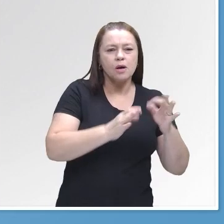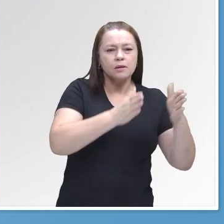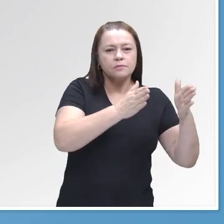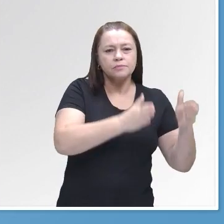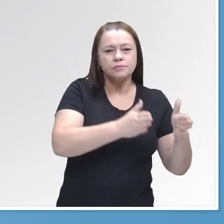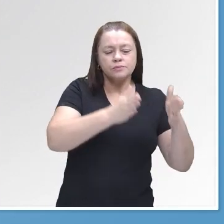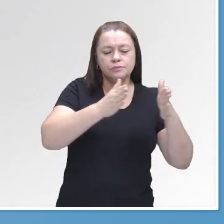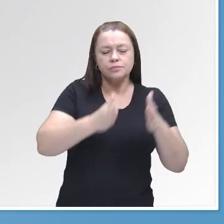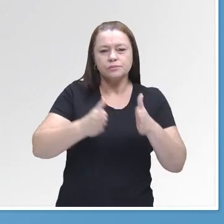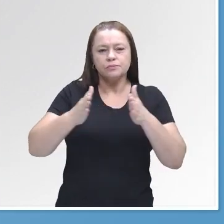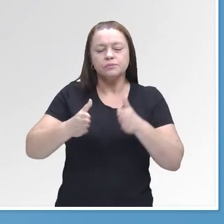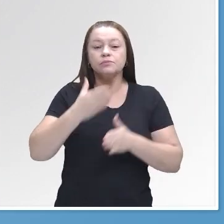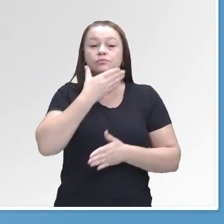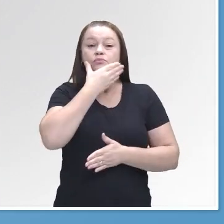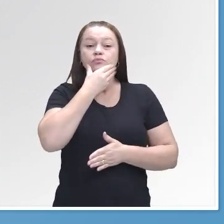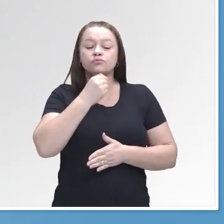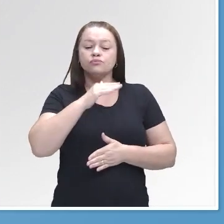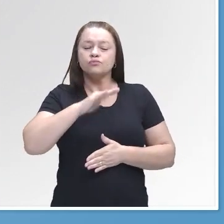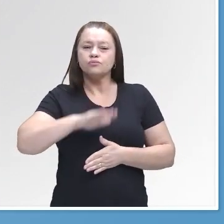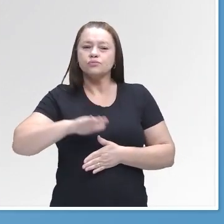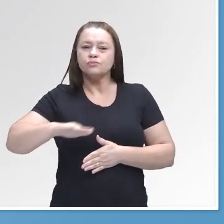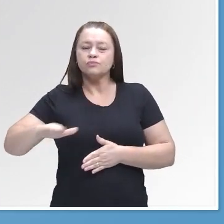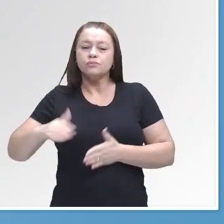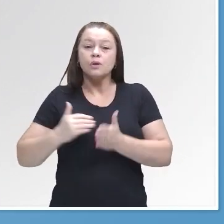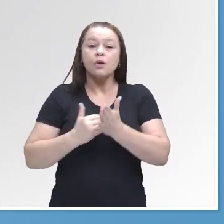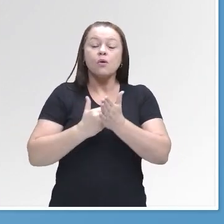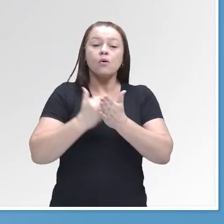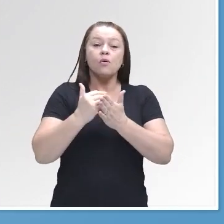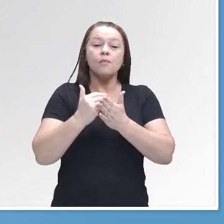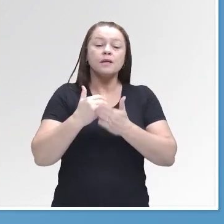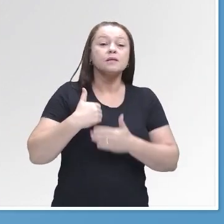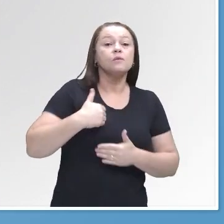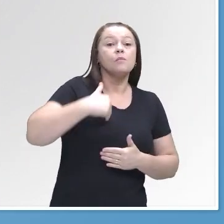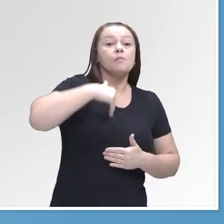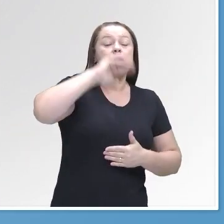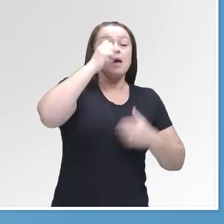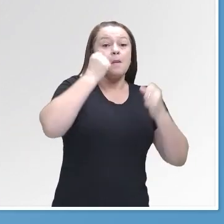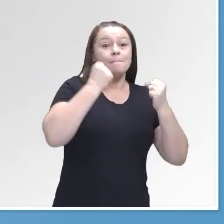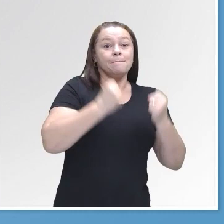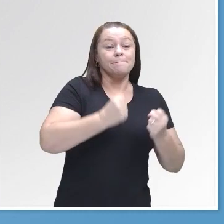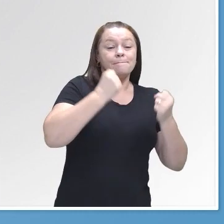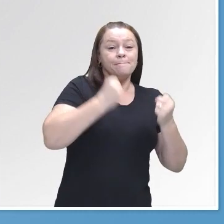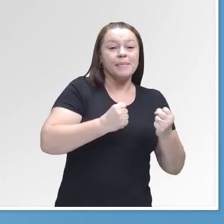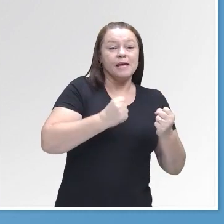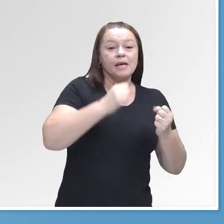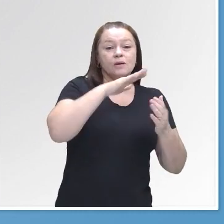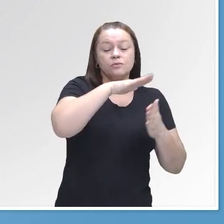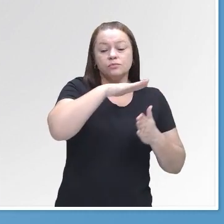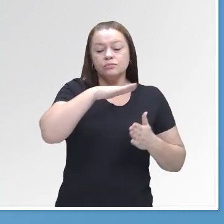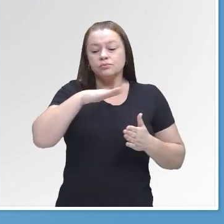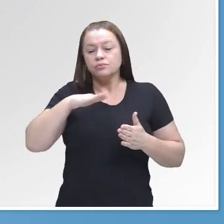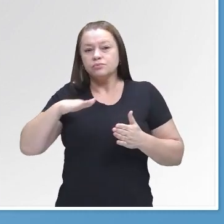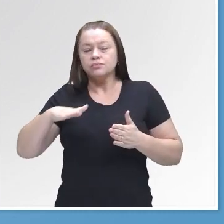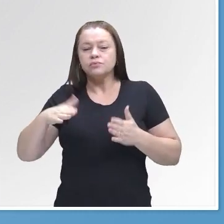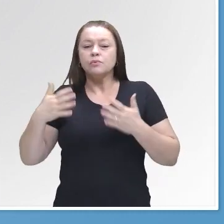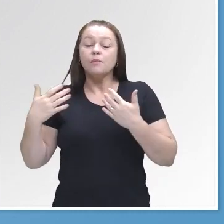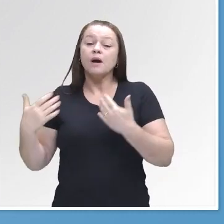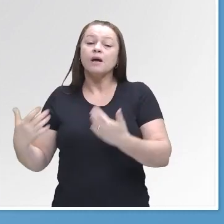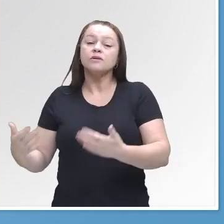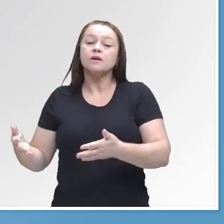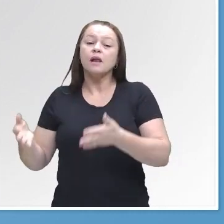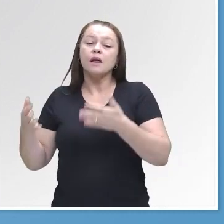os garotos, começando pelo que tem maior massa e terminando com o que